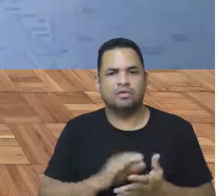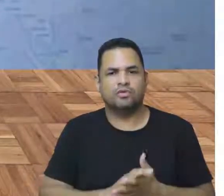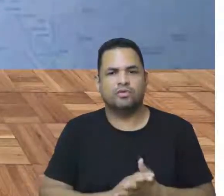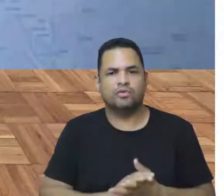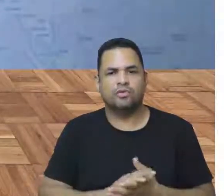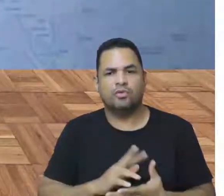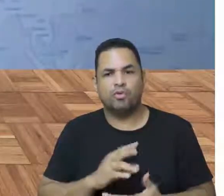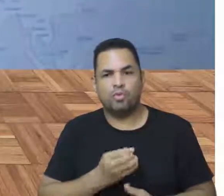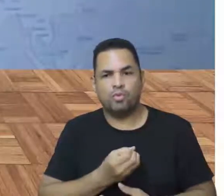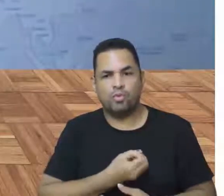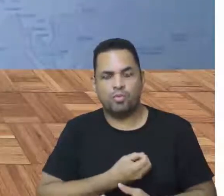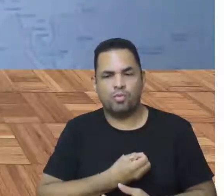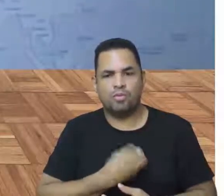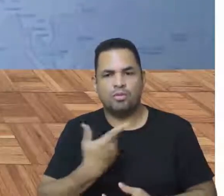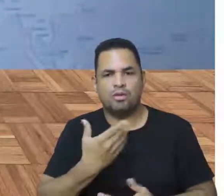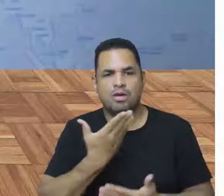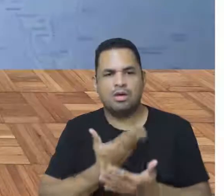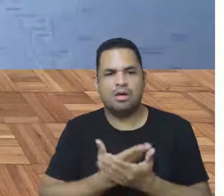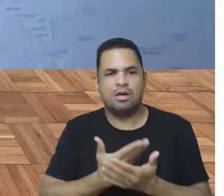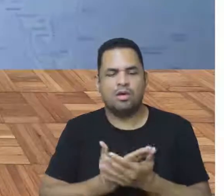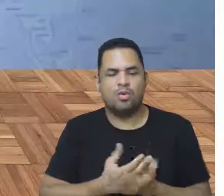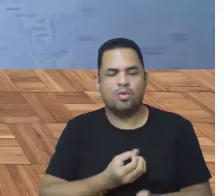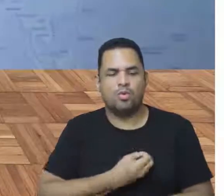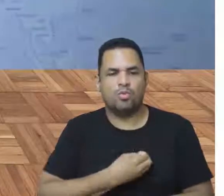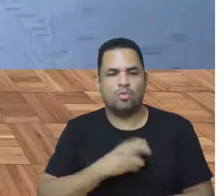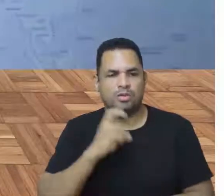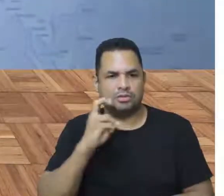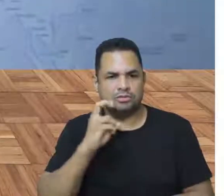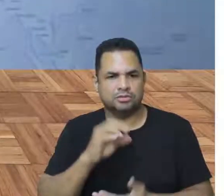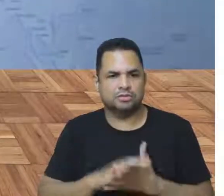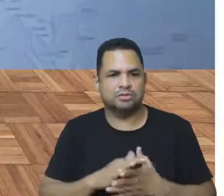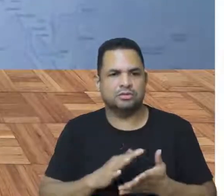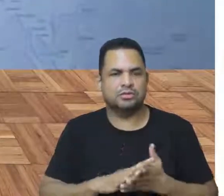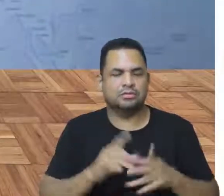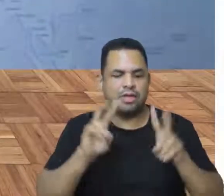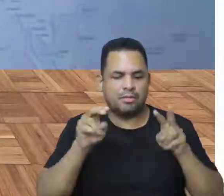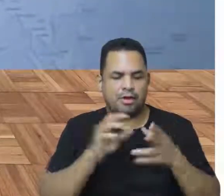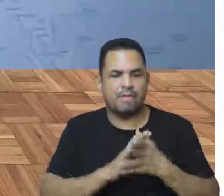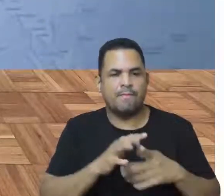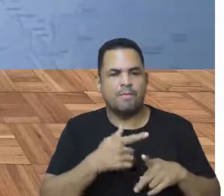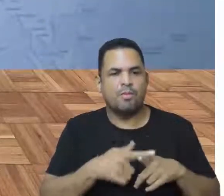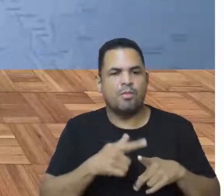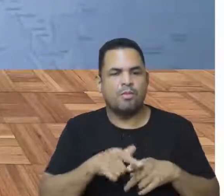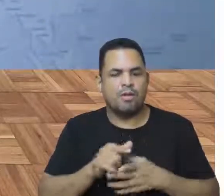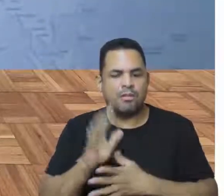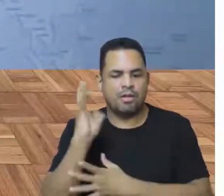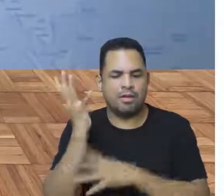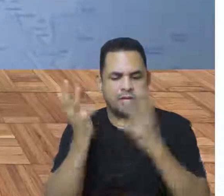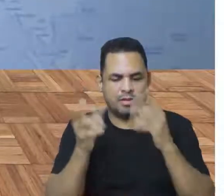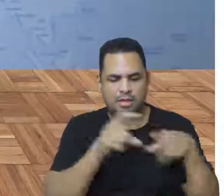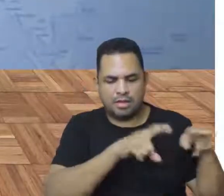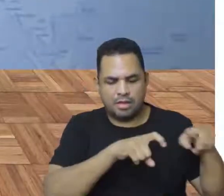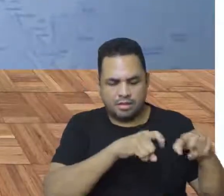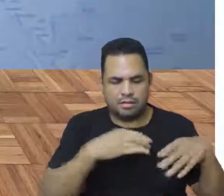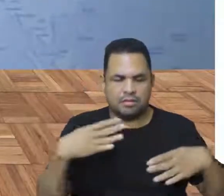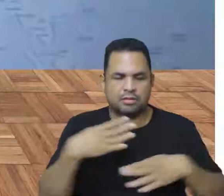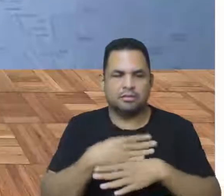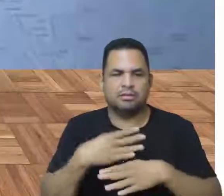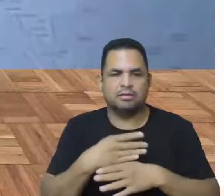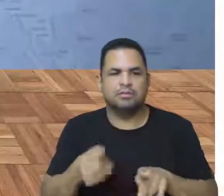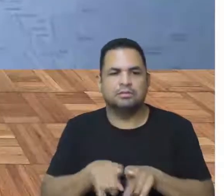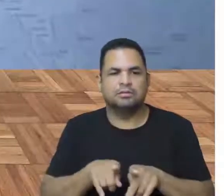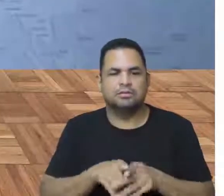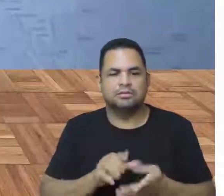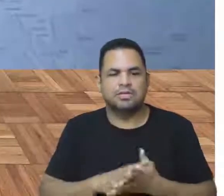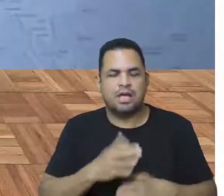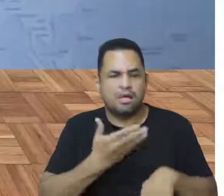2, na aula 5, onde fala de problemas ambientais na cidade e no campo, aonde você vai ter